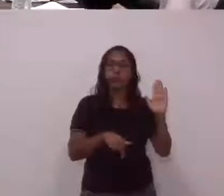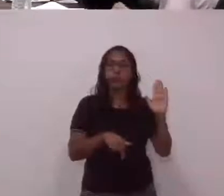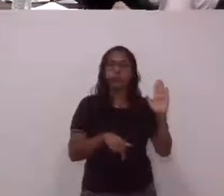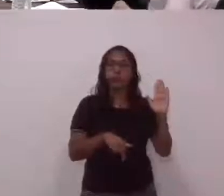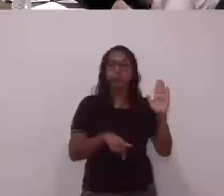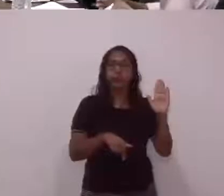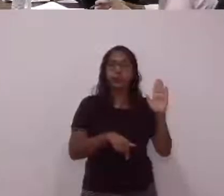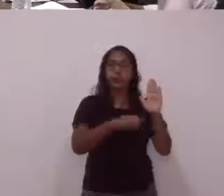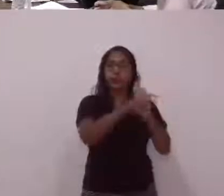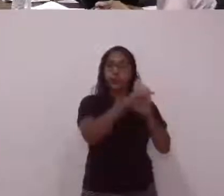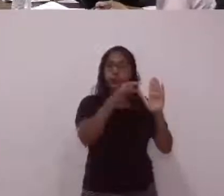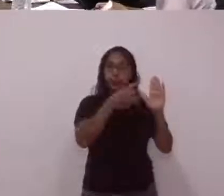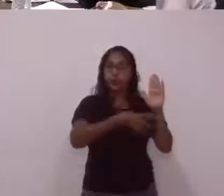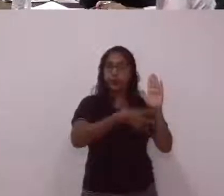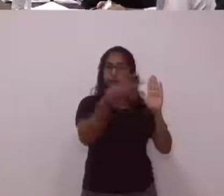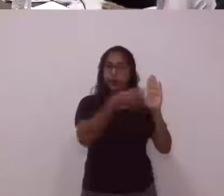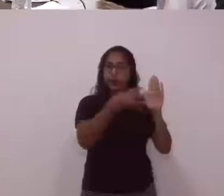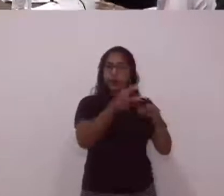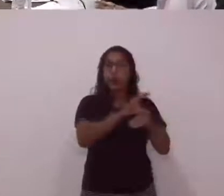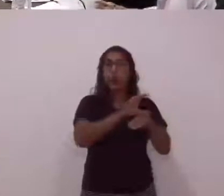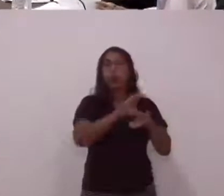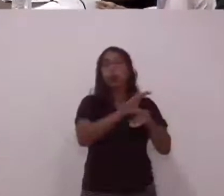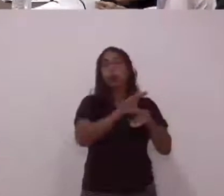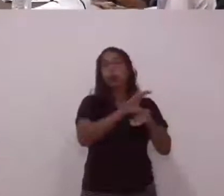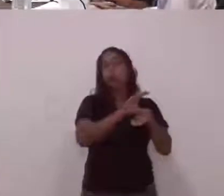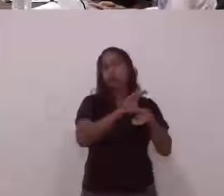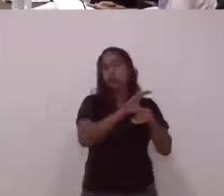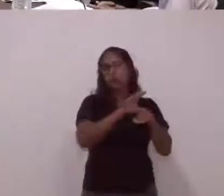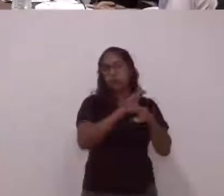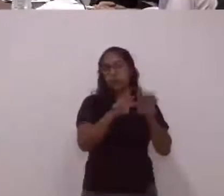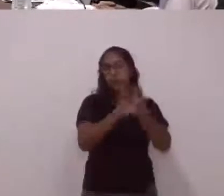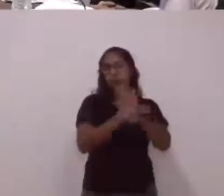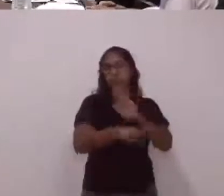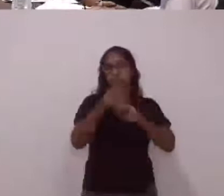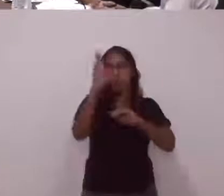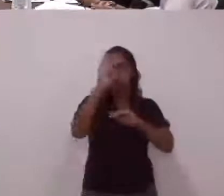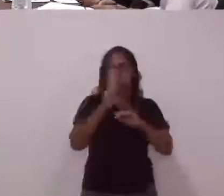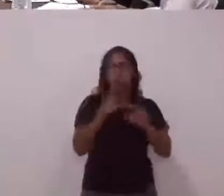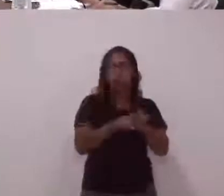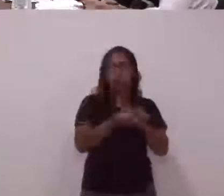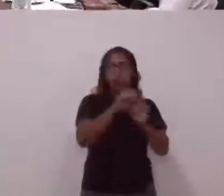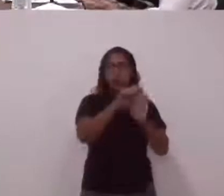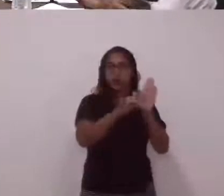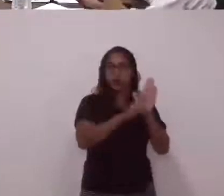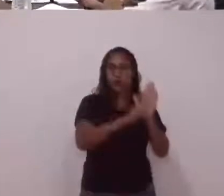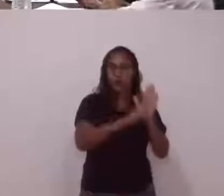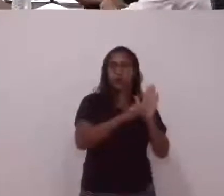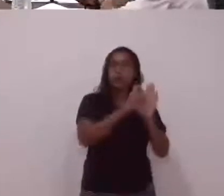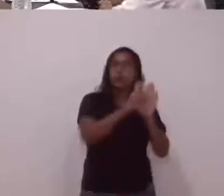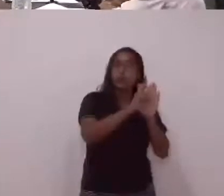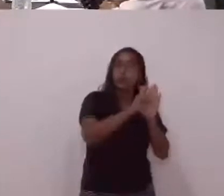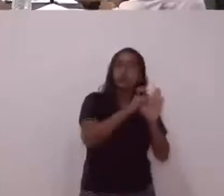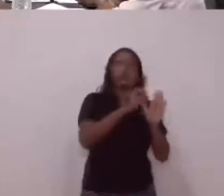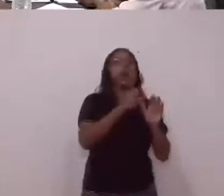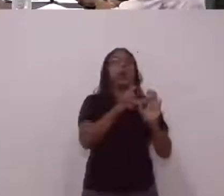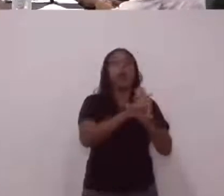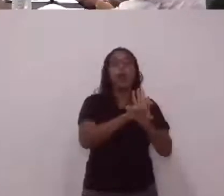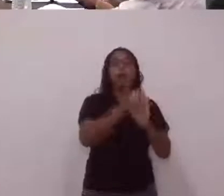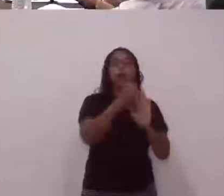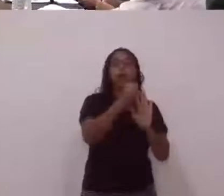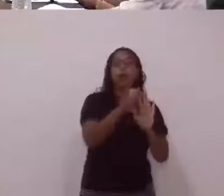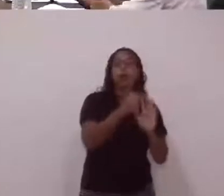no parágrafo 4º da Constituição Federal e no artigo 5º da Lei nº 8.924, de